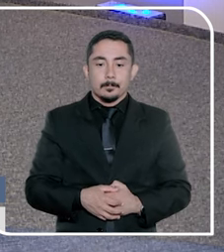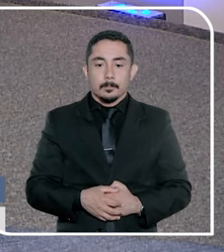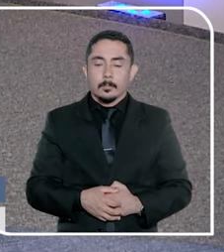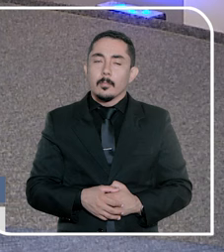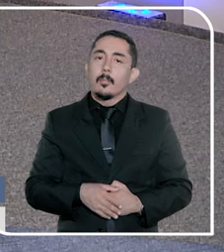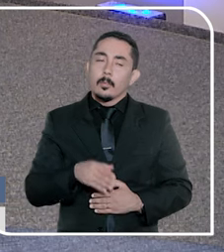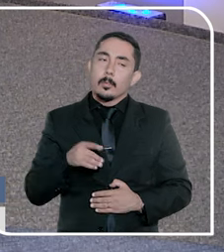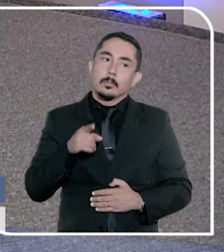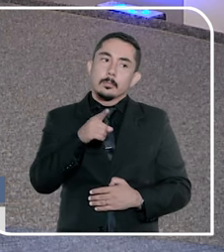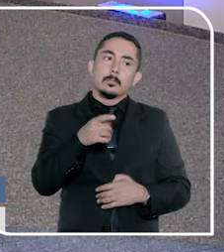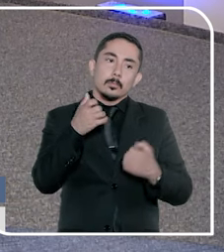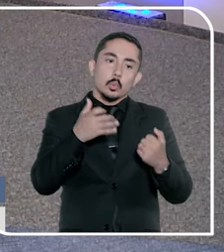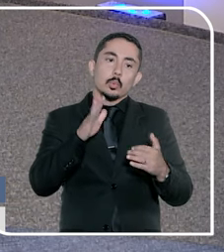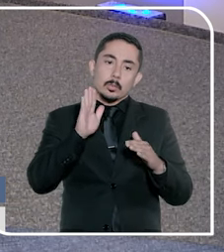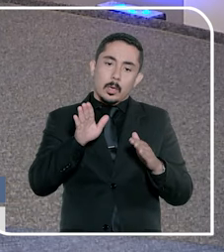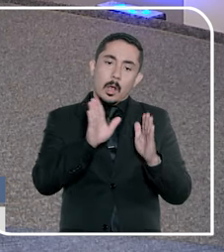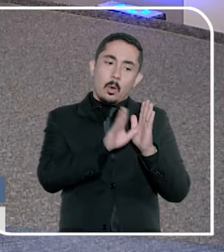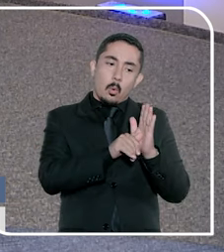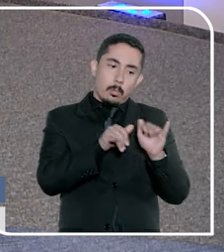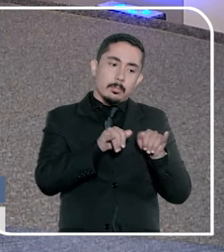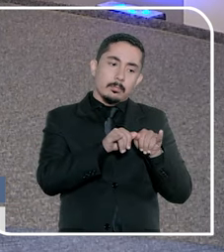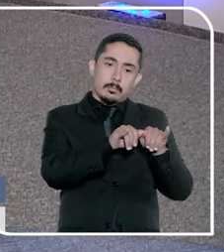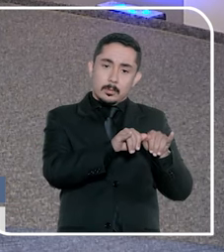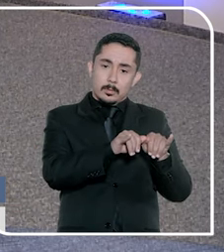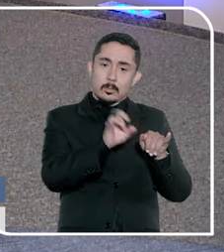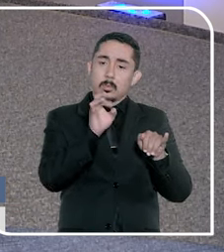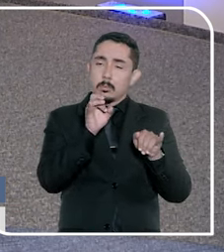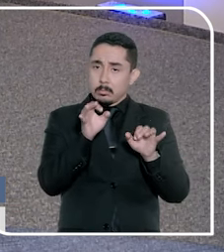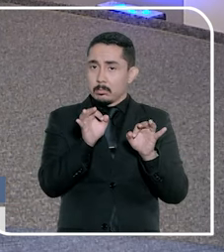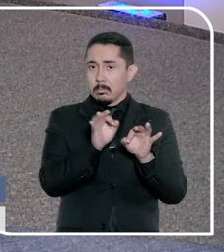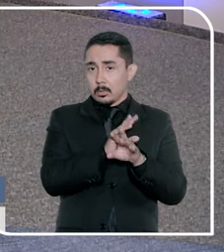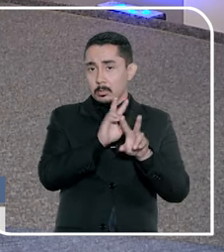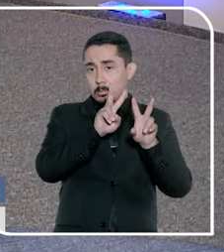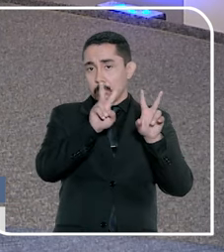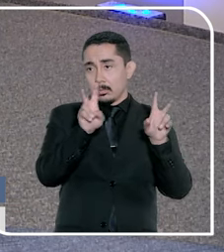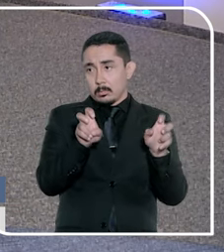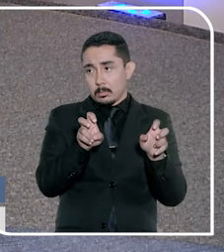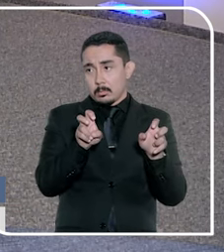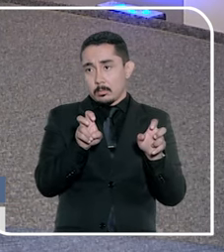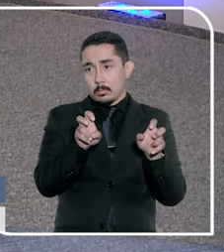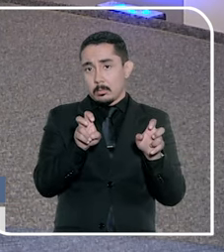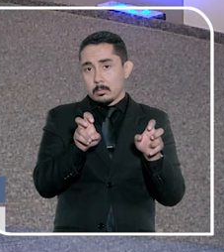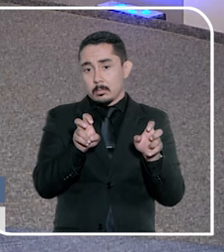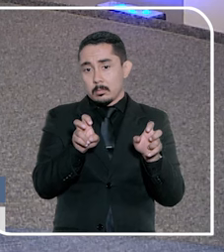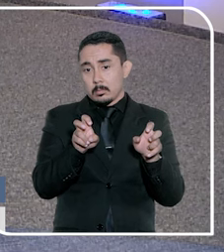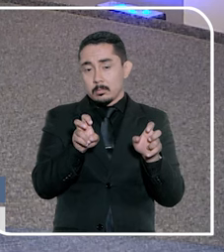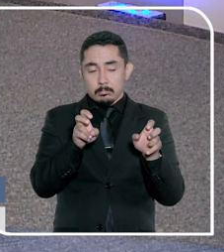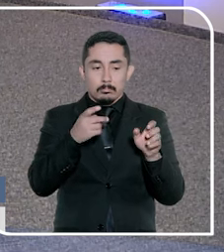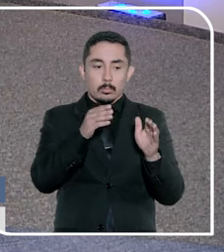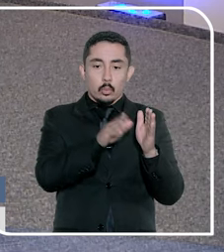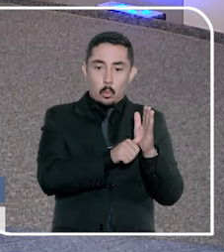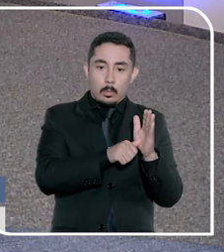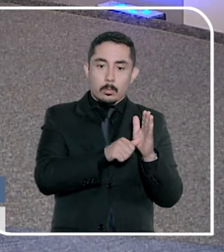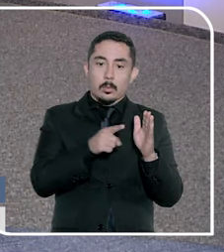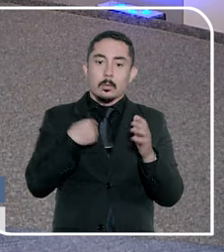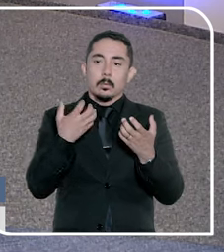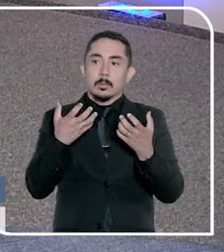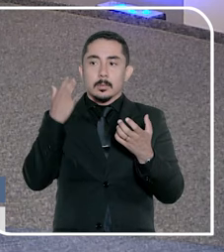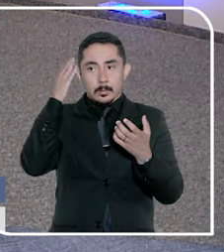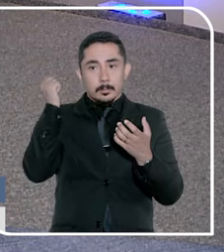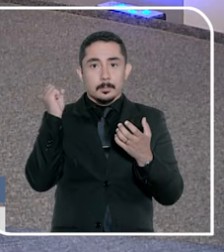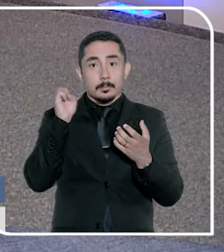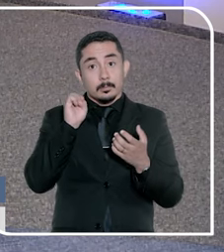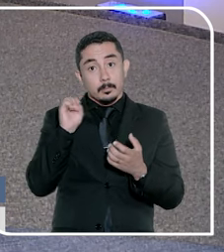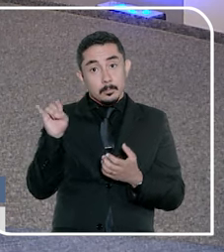furto em supermercado e pra gente encerrar o assunto ou o tema né sobre específico aí sobre furto eu gostaria de saber se o